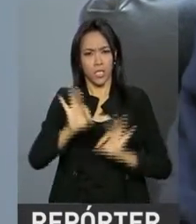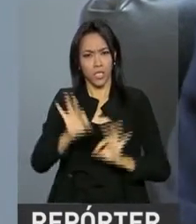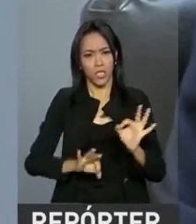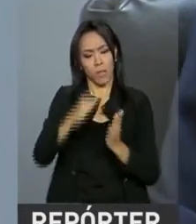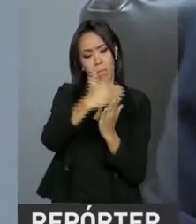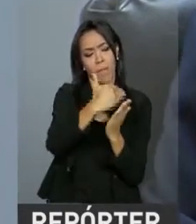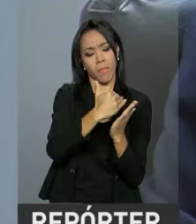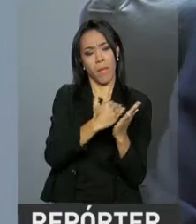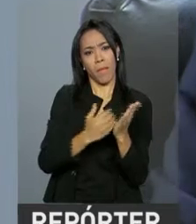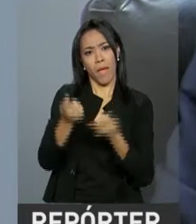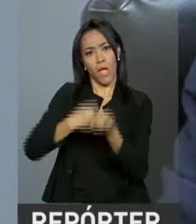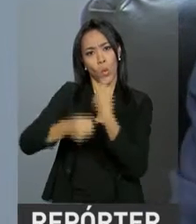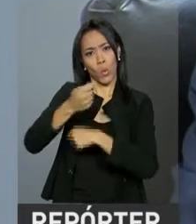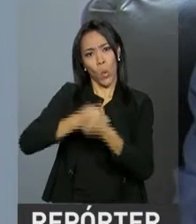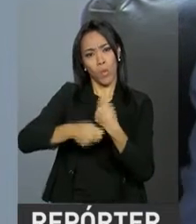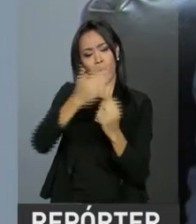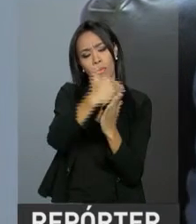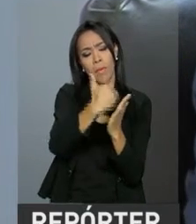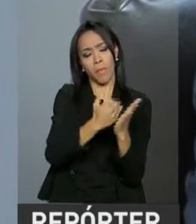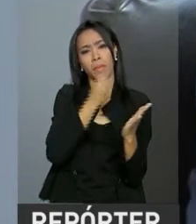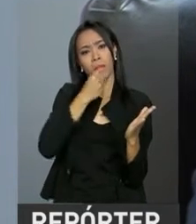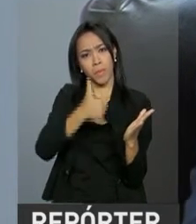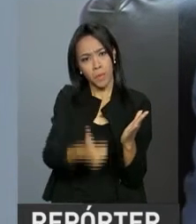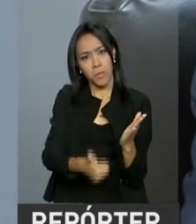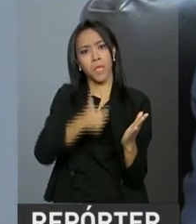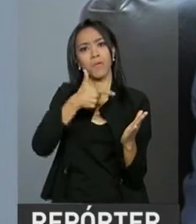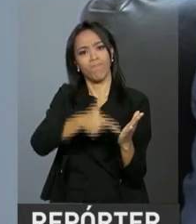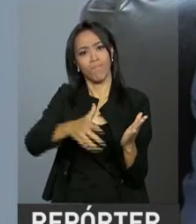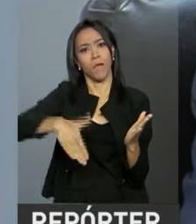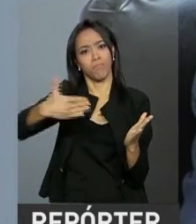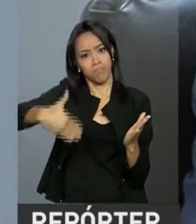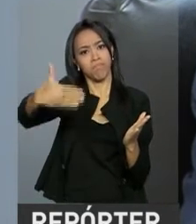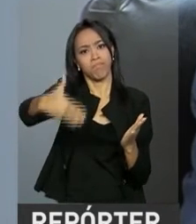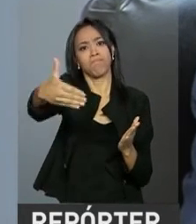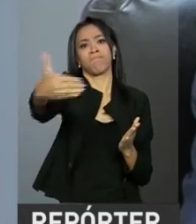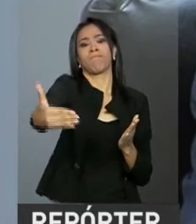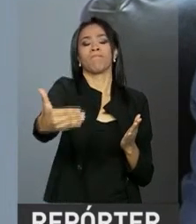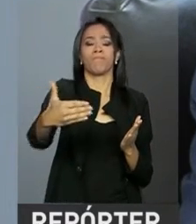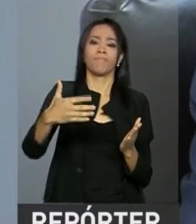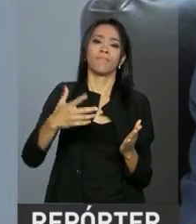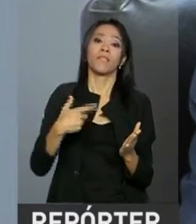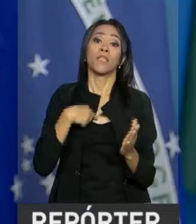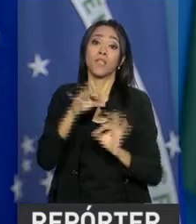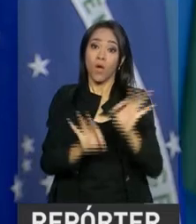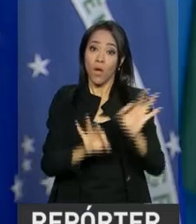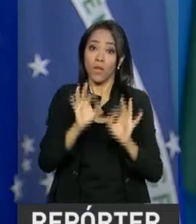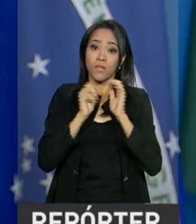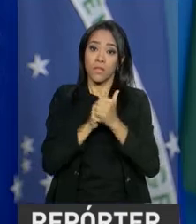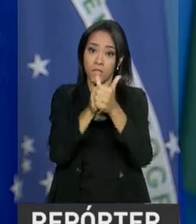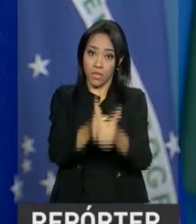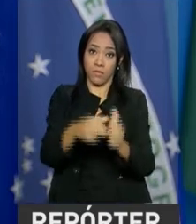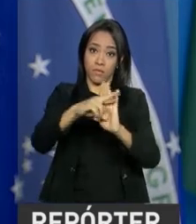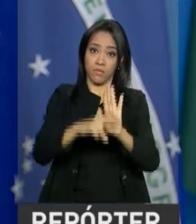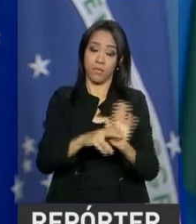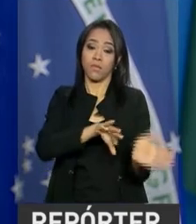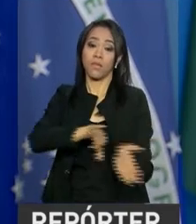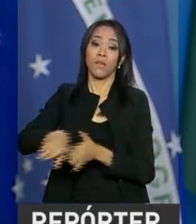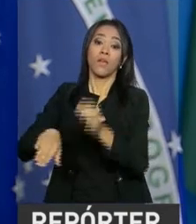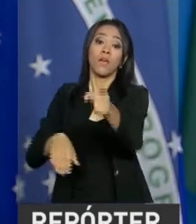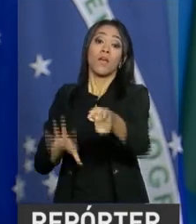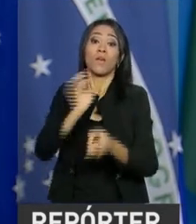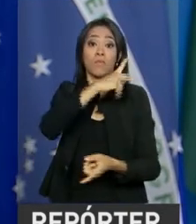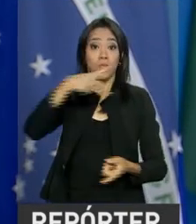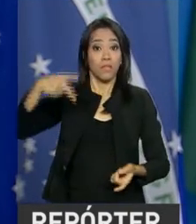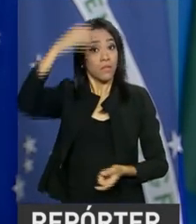bem sucedida e inabalável e de acordo com o cronograma o presidente michel temer comentou